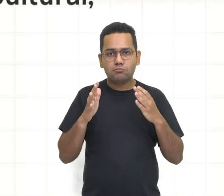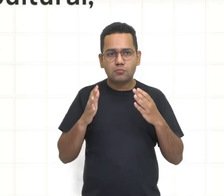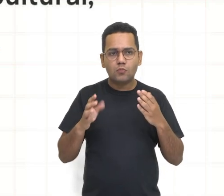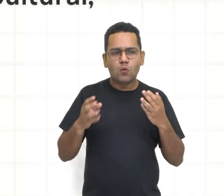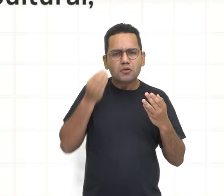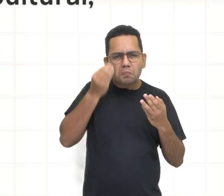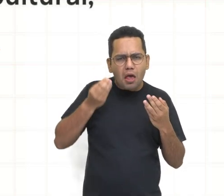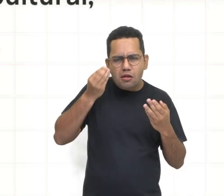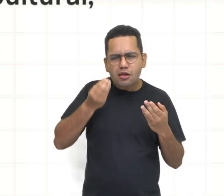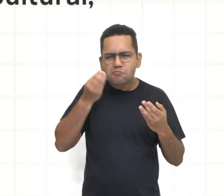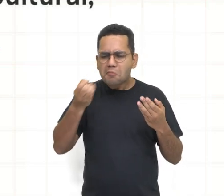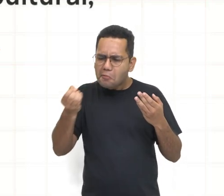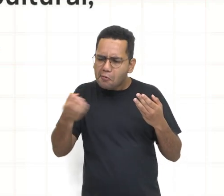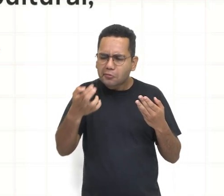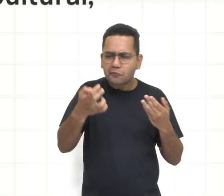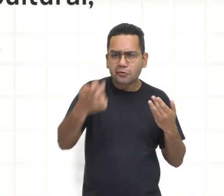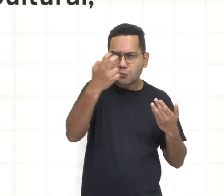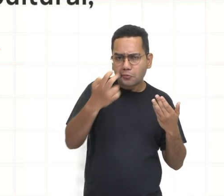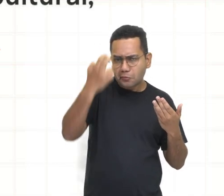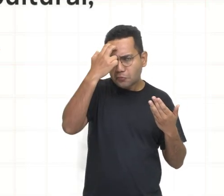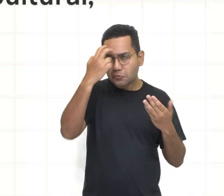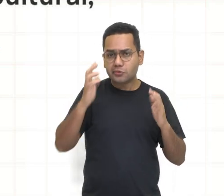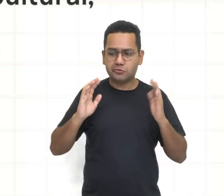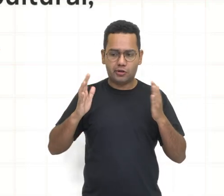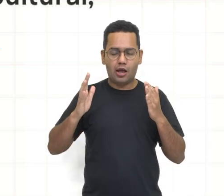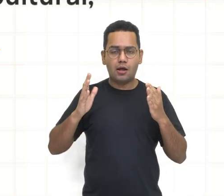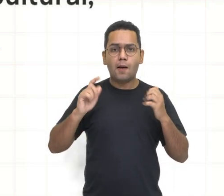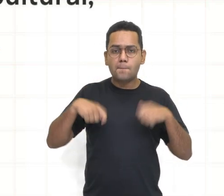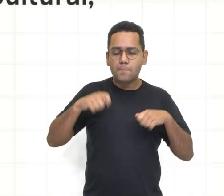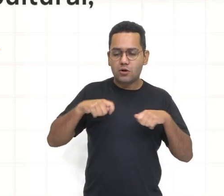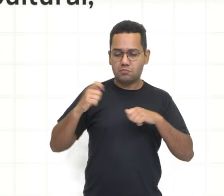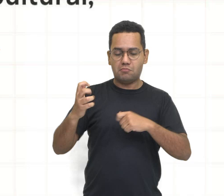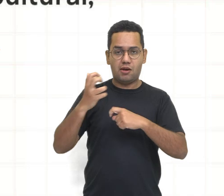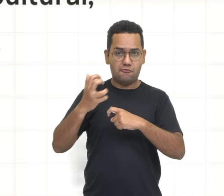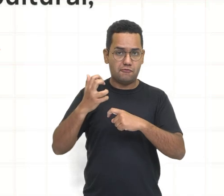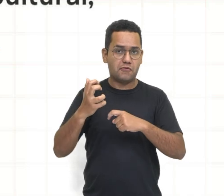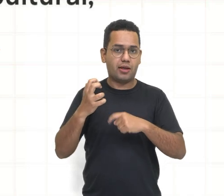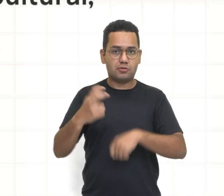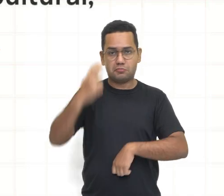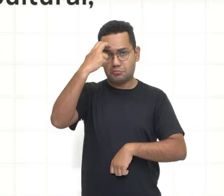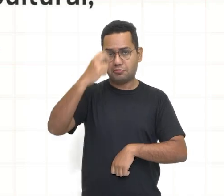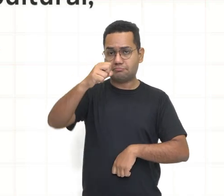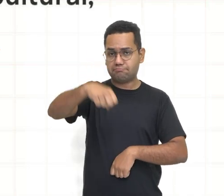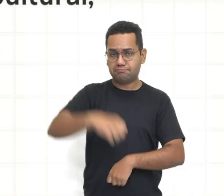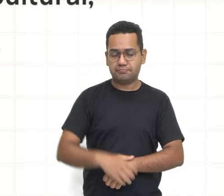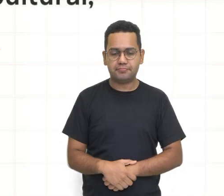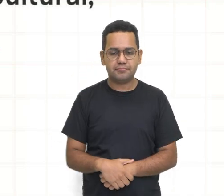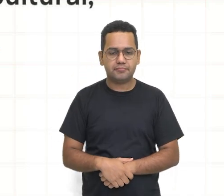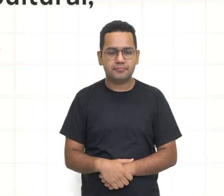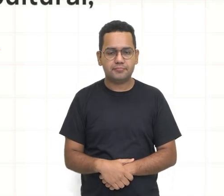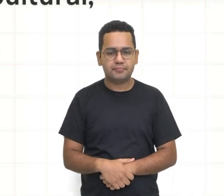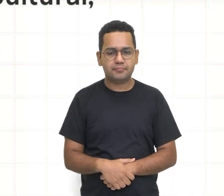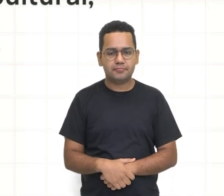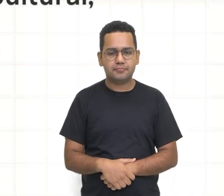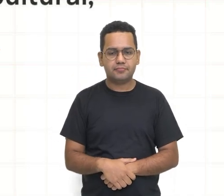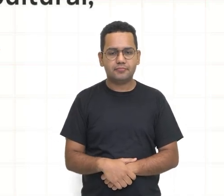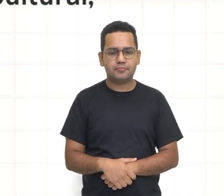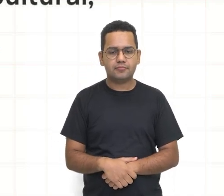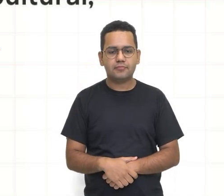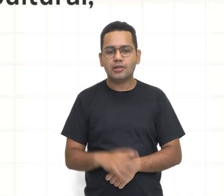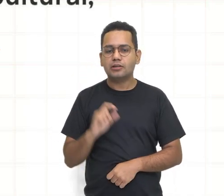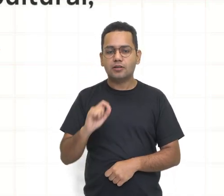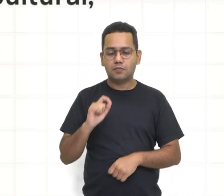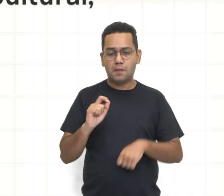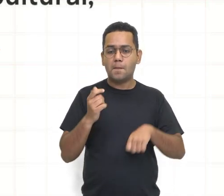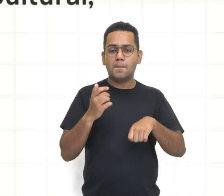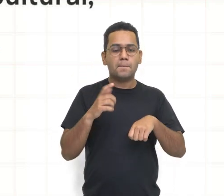que isso pode ocasionar uma influência cultural. E nesse caso, podemos verificar práticas e valores de